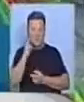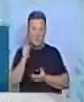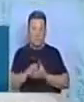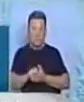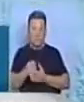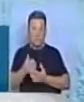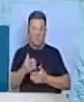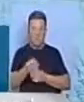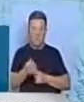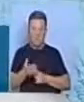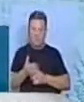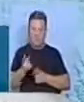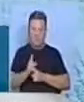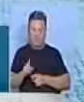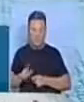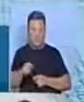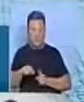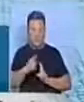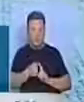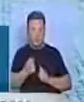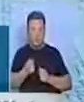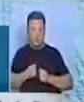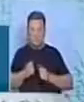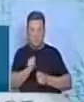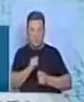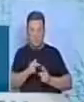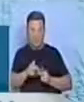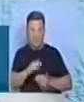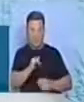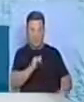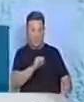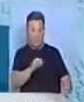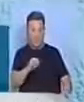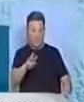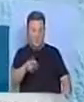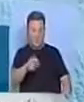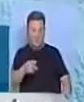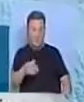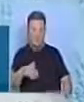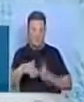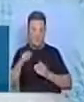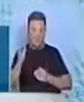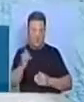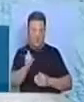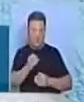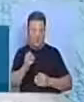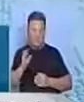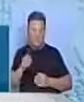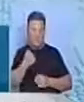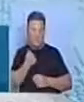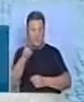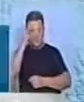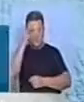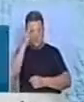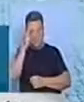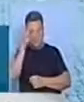desta natureza. Mas é... Este ano é um investimento da autarquia de 200 mil euros, não é? Superior a 200 mil euros, tivemos que fazer um esforço